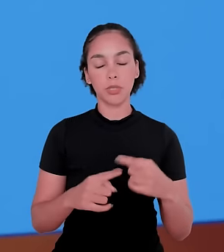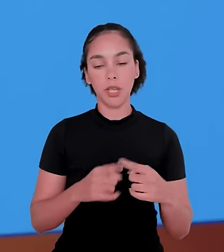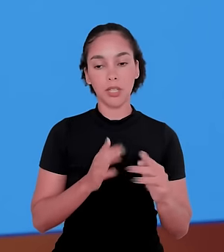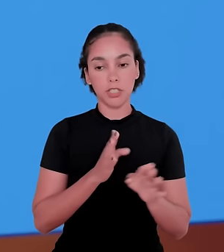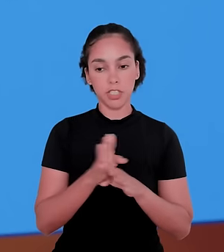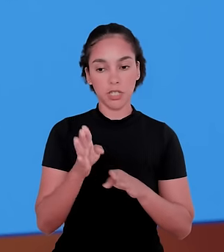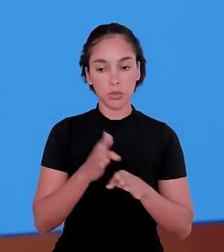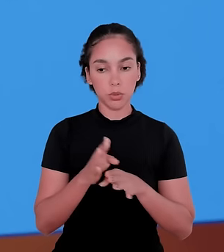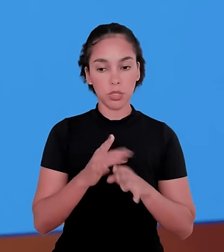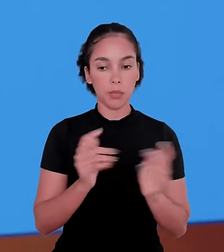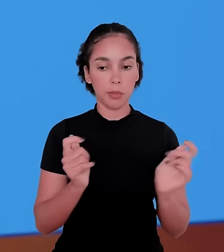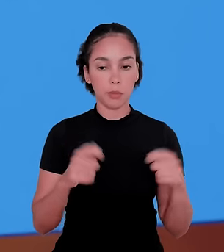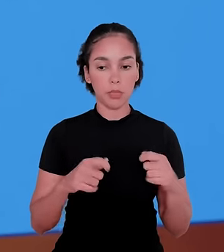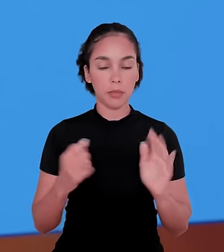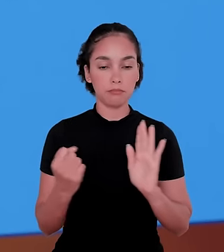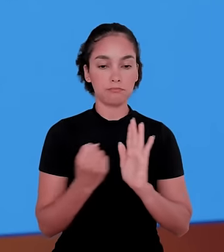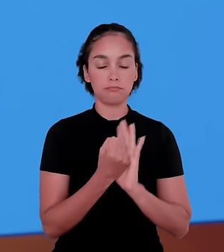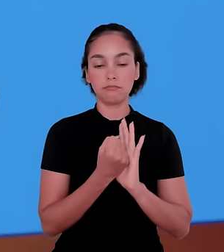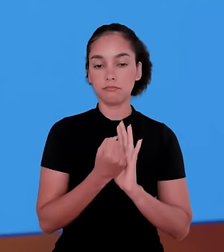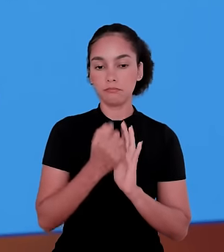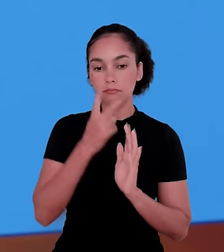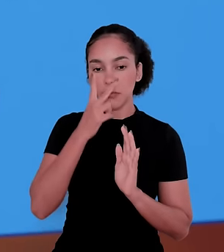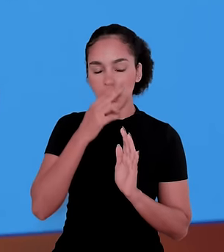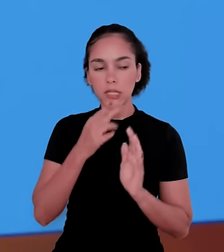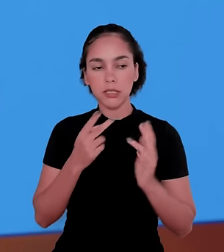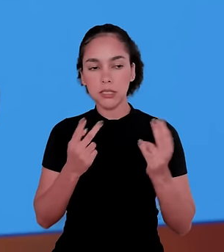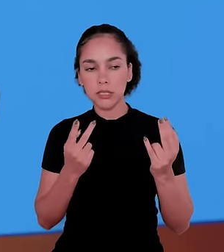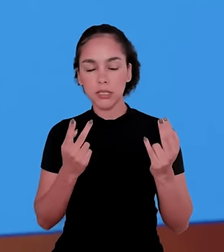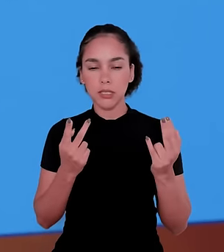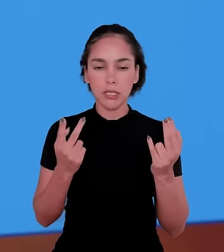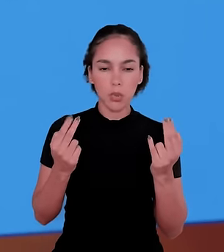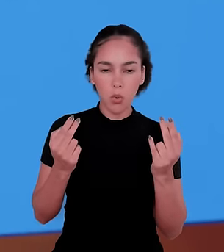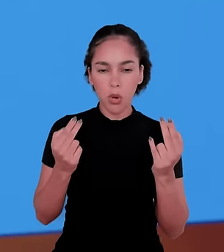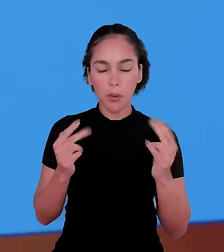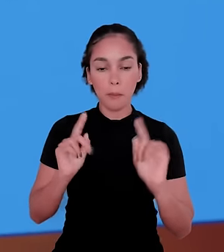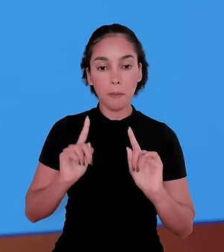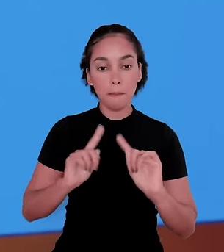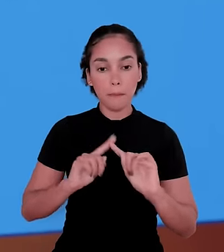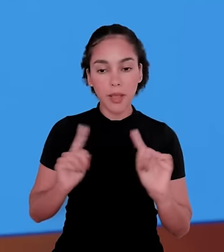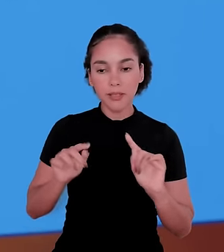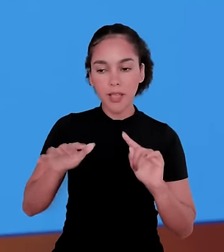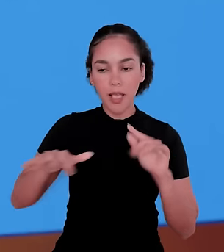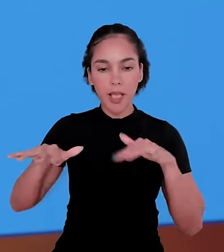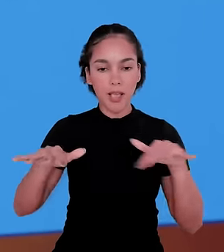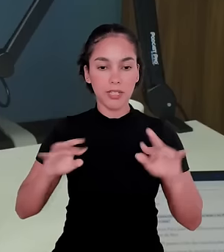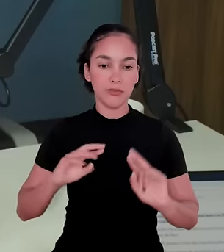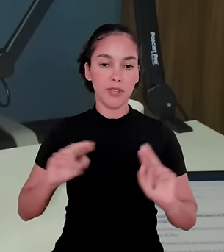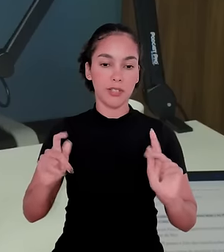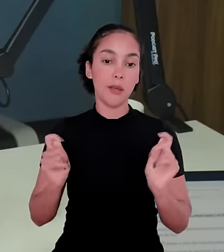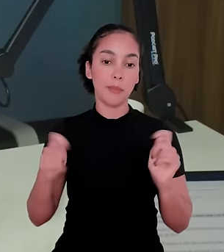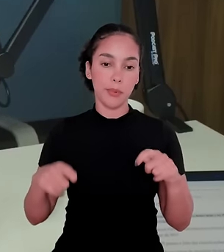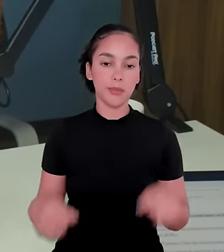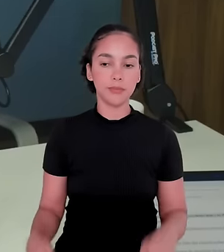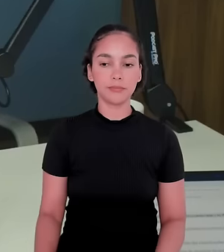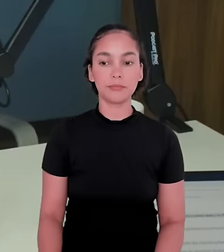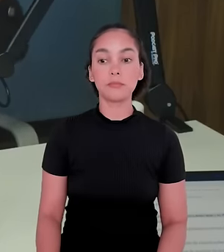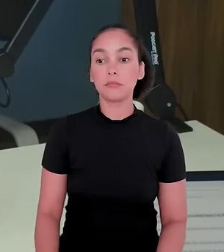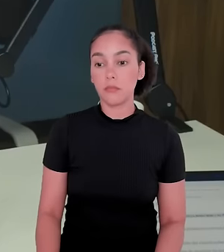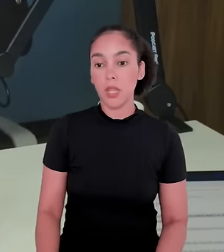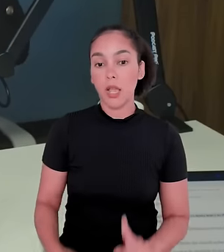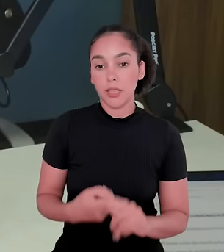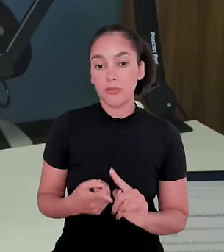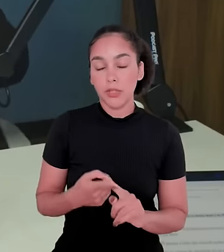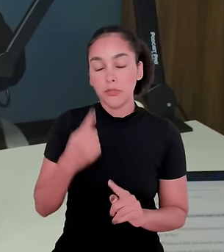o segmento e permite que marcas parecidas de segmentos diferentes elas possam conviver tá então ó tá vendo se eu tenho lá